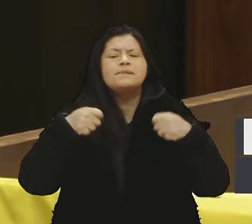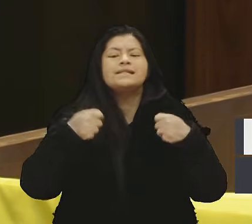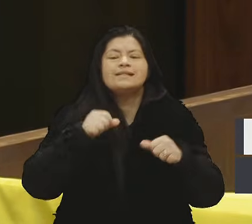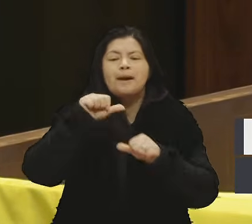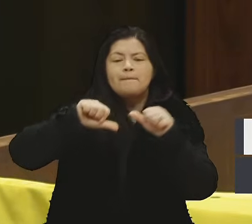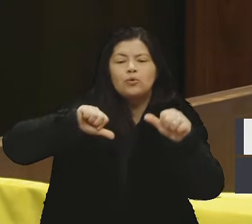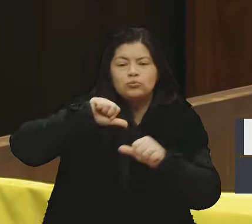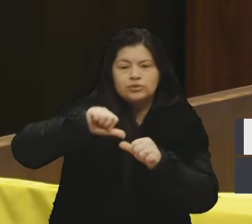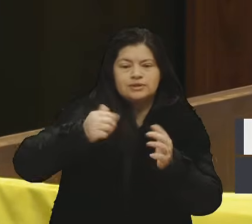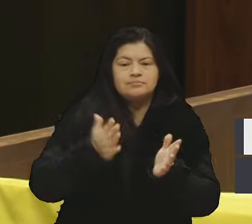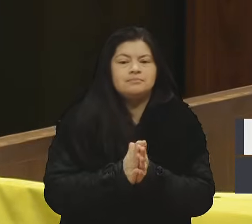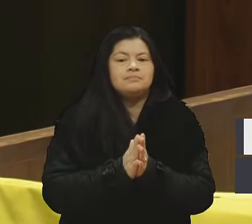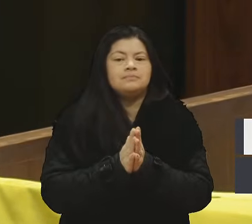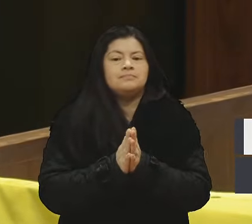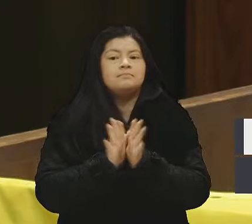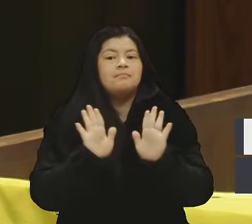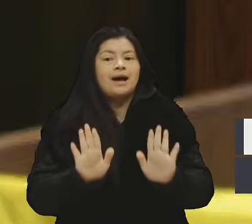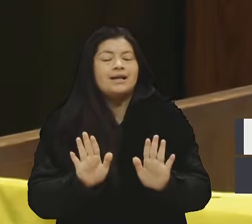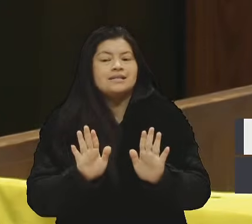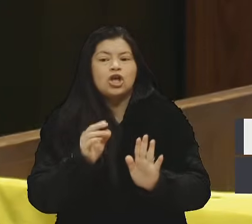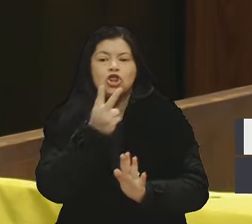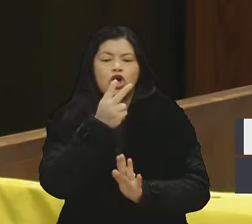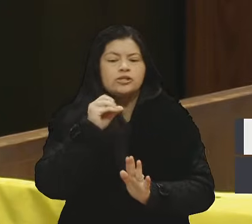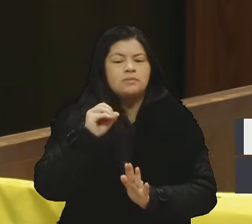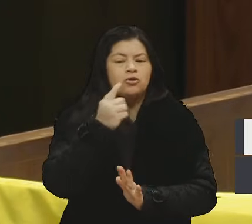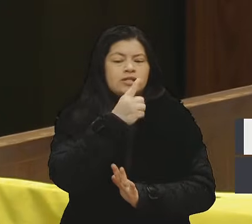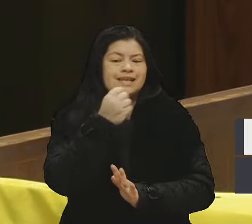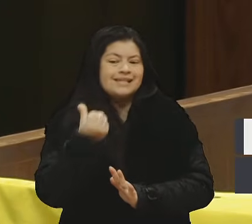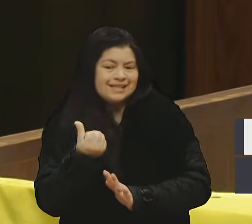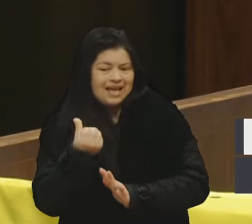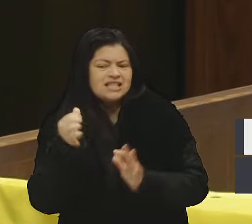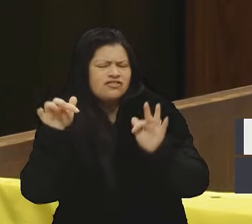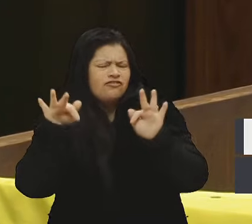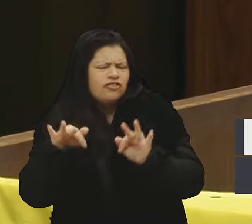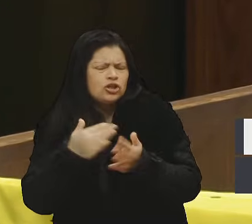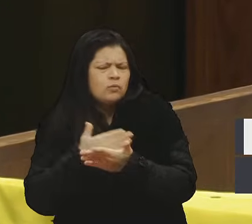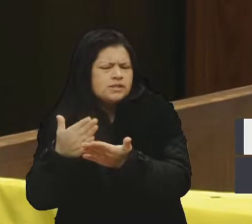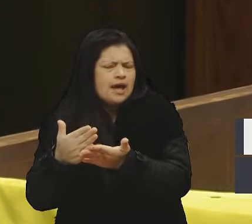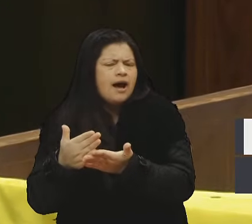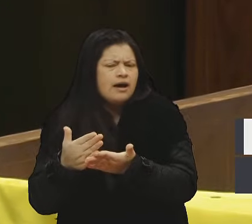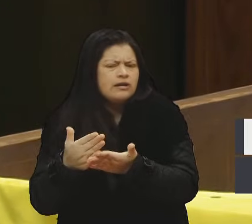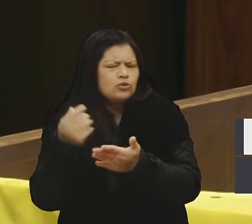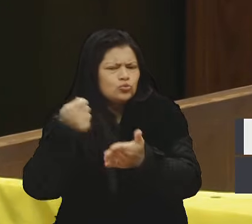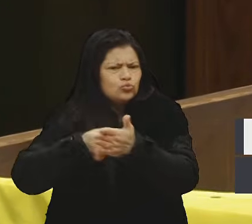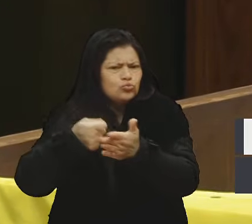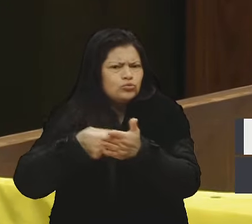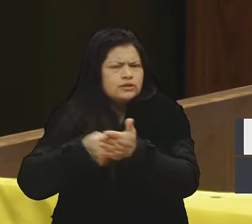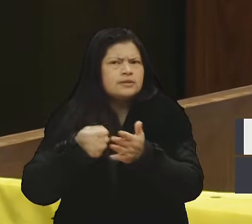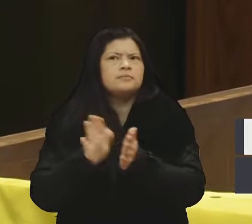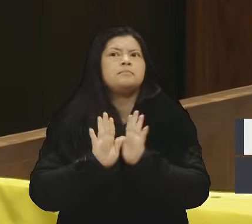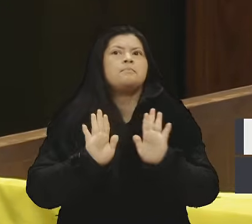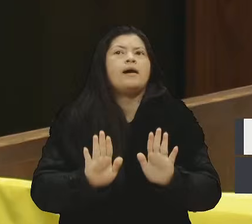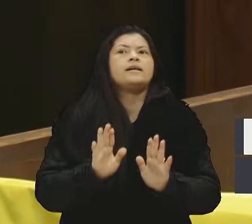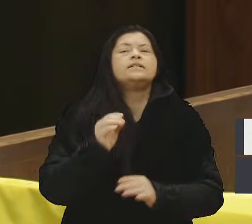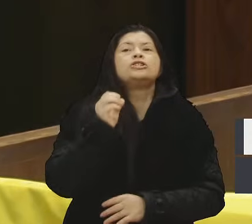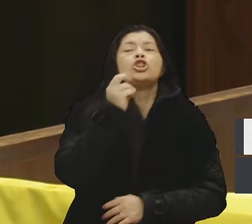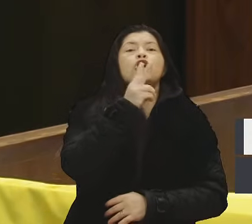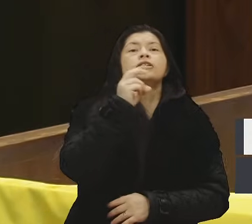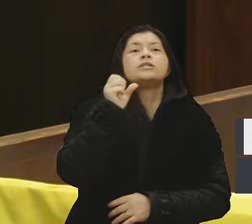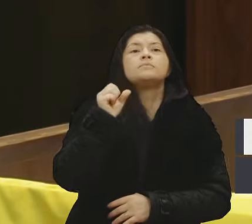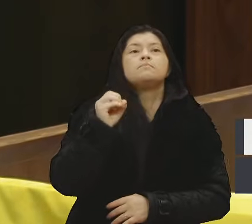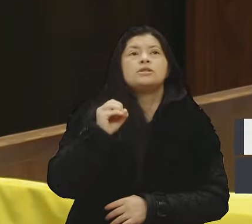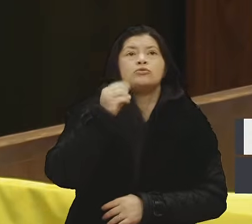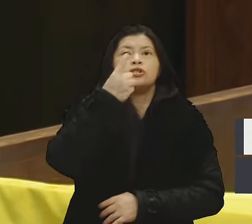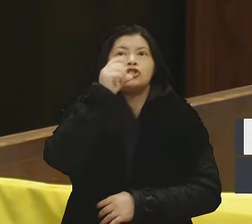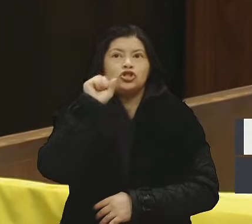lembro das lutas lá em 2016, eu ainda estava no ensino fundamental, 2017, que tiveram as ocupações. E em 2018, aqui nessa mesma